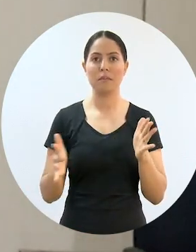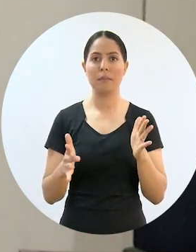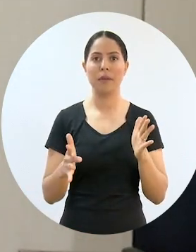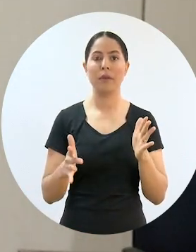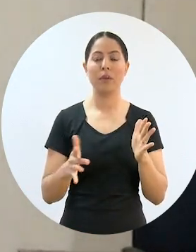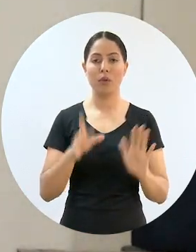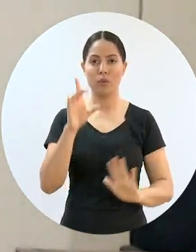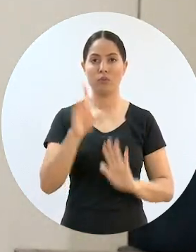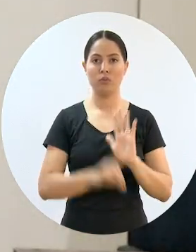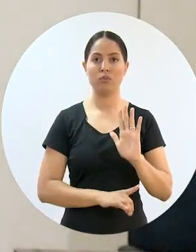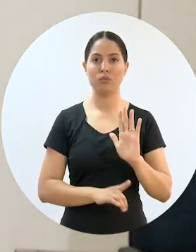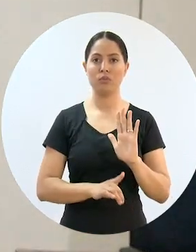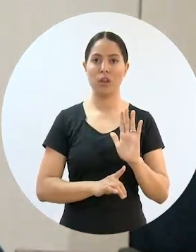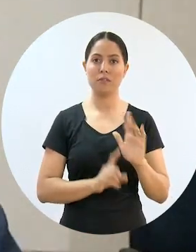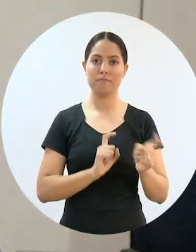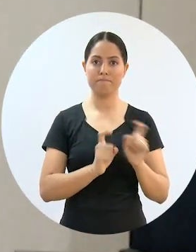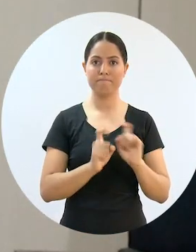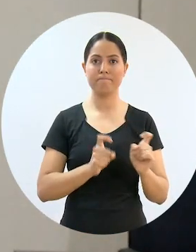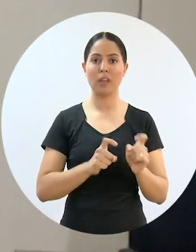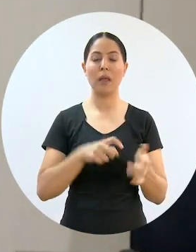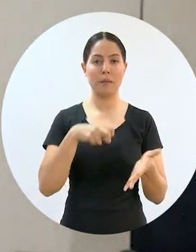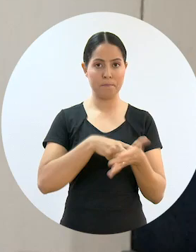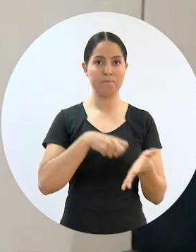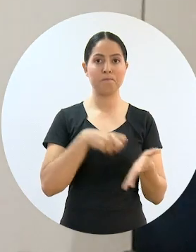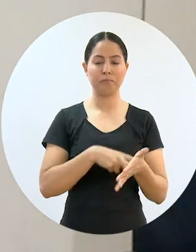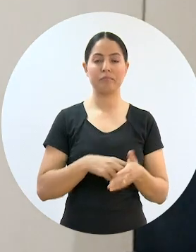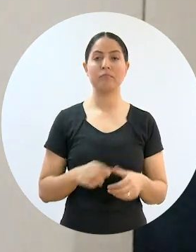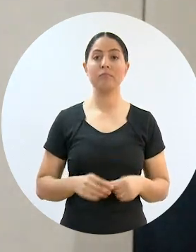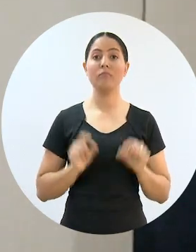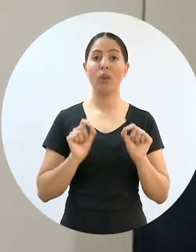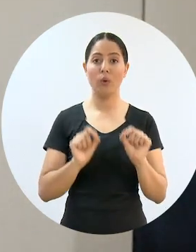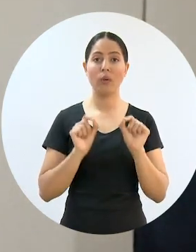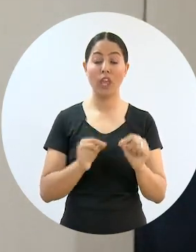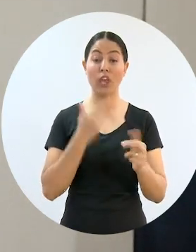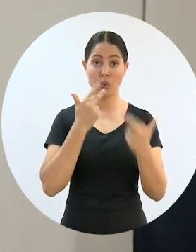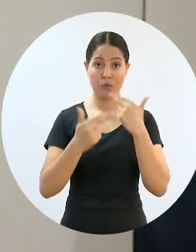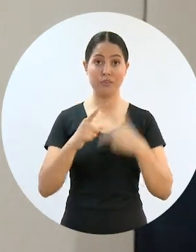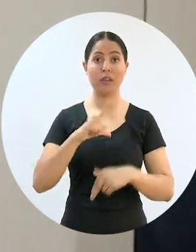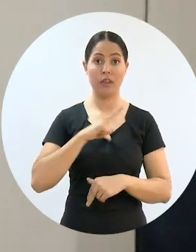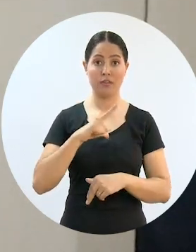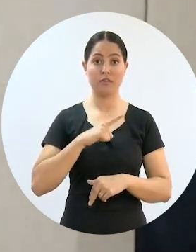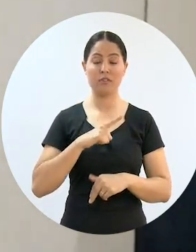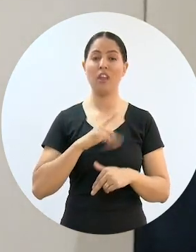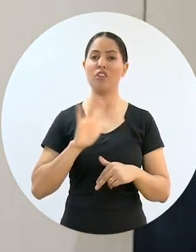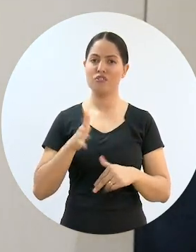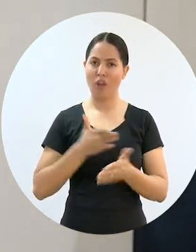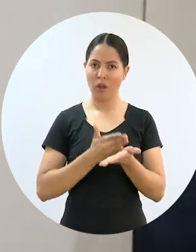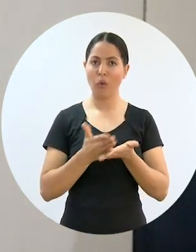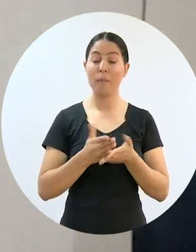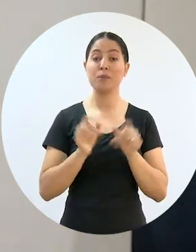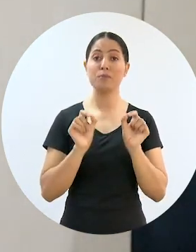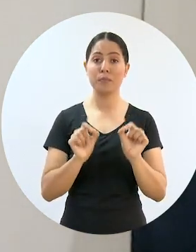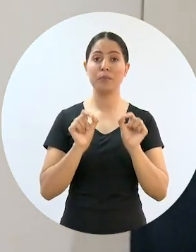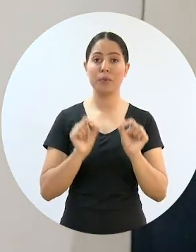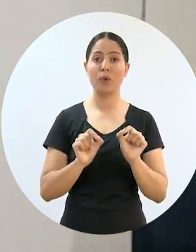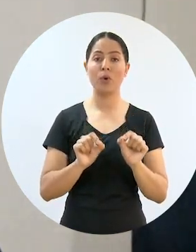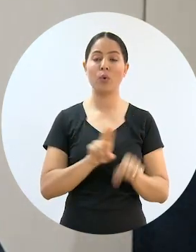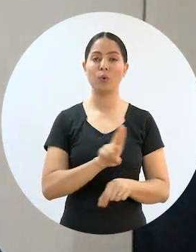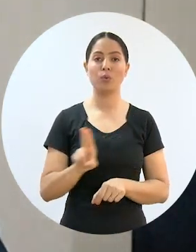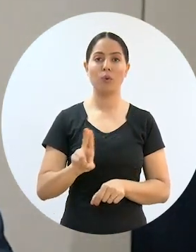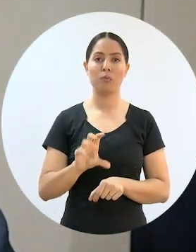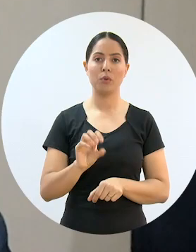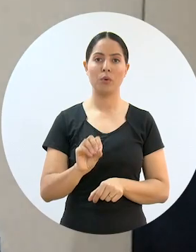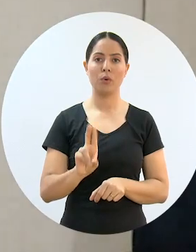administrativo disciplinar. Uma grande novidade e uma coisa que foi implantada aqui e com muito sucesso é